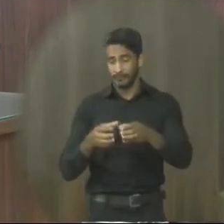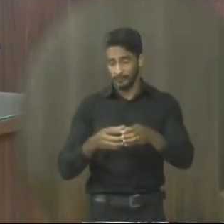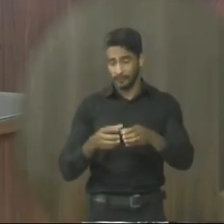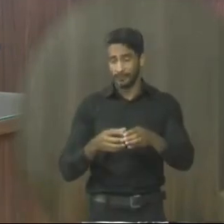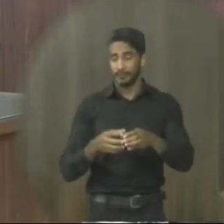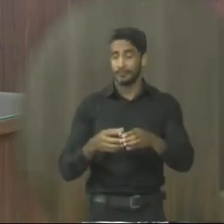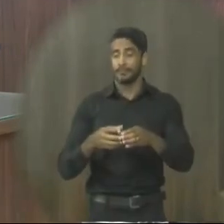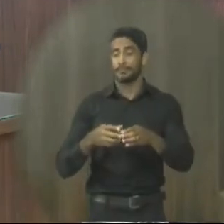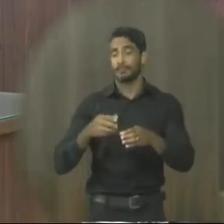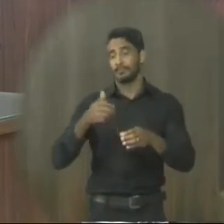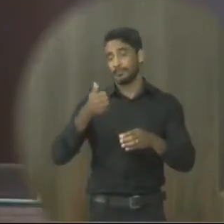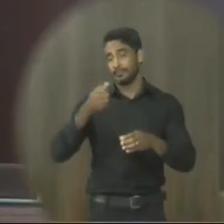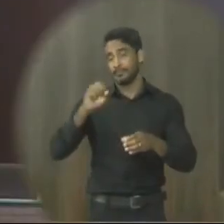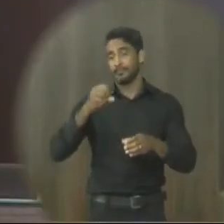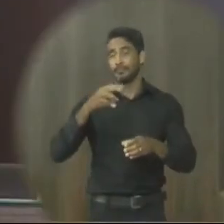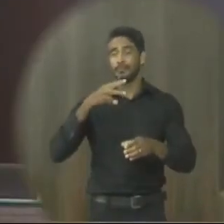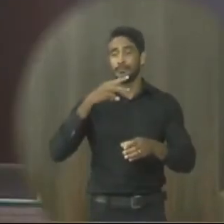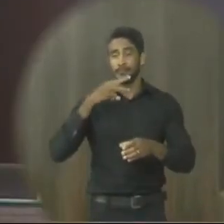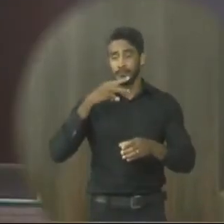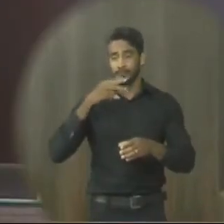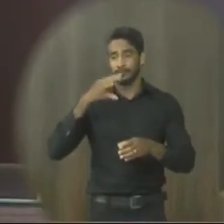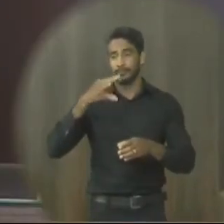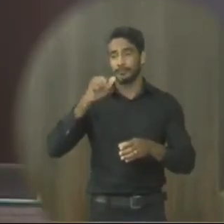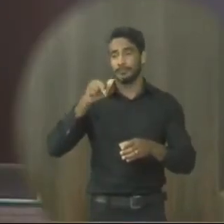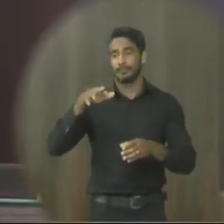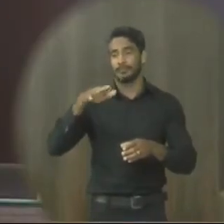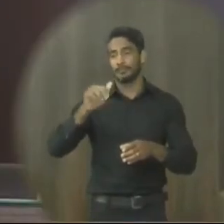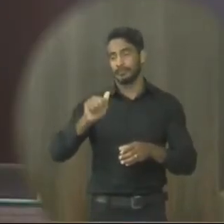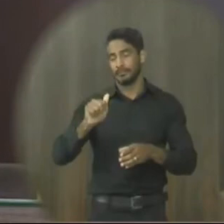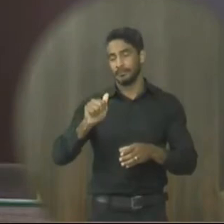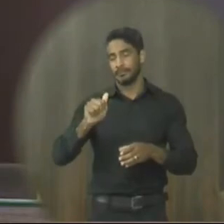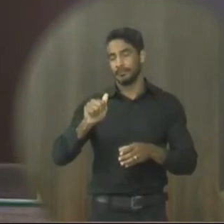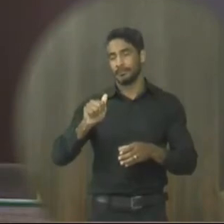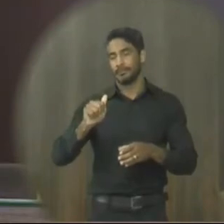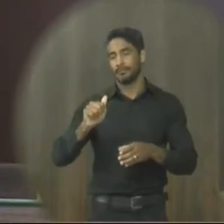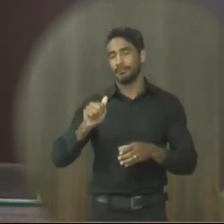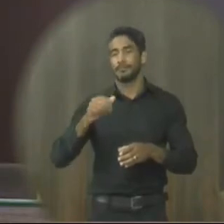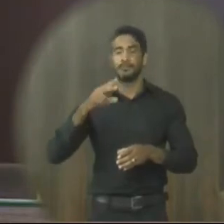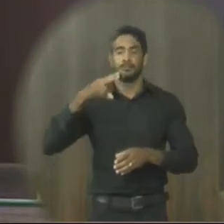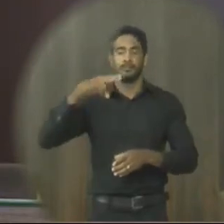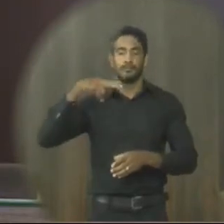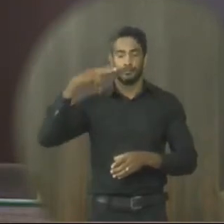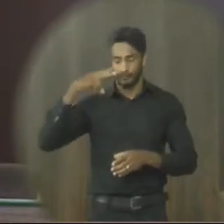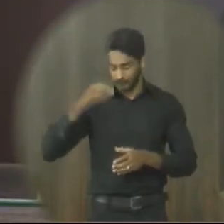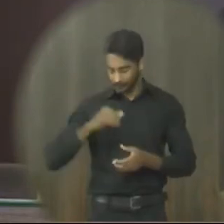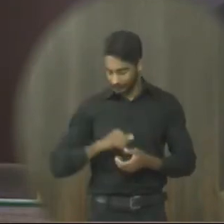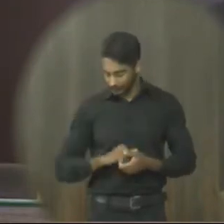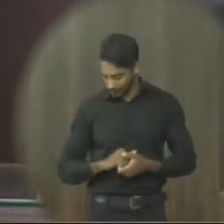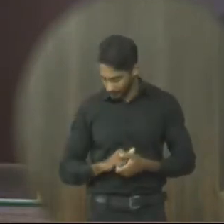março de 2022. Carmelina Romana da Silva Teixeira, vereadora.